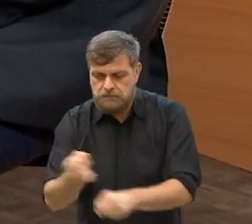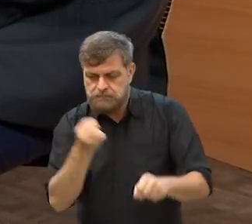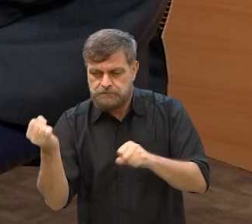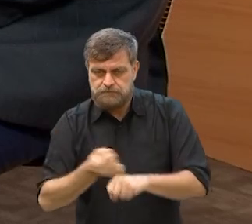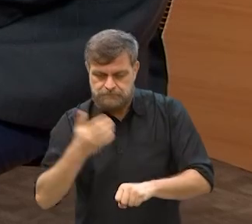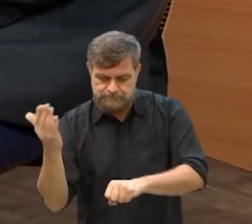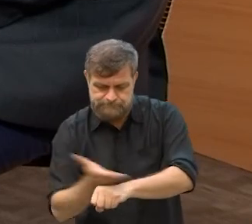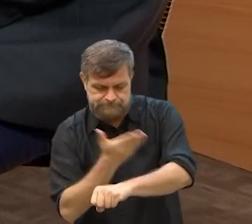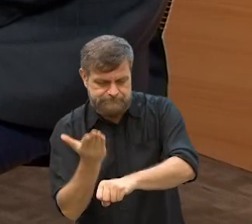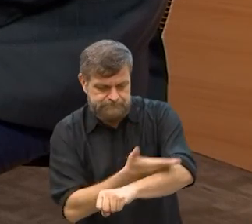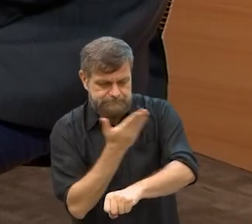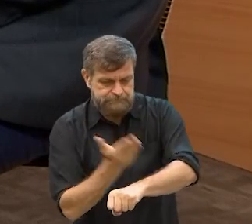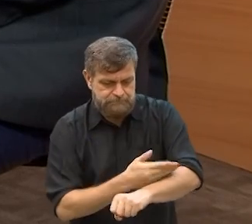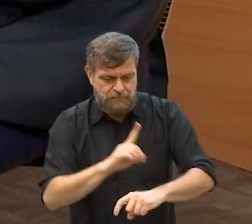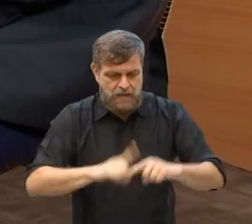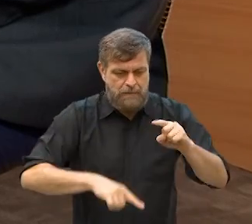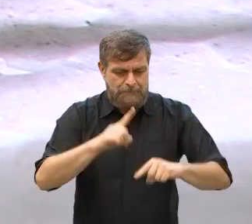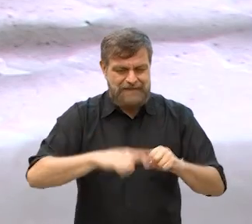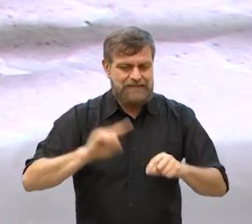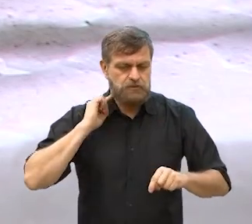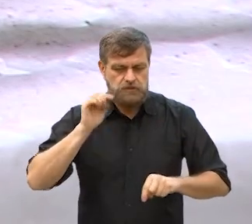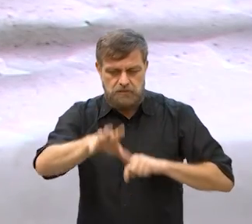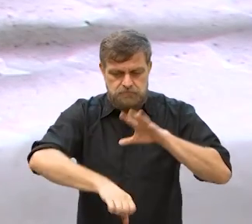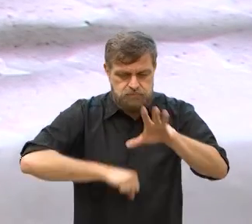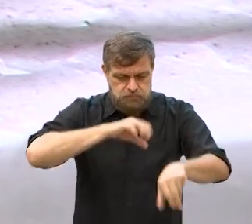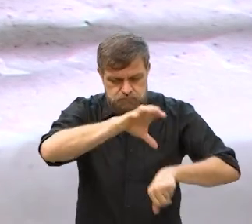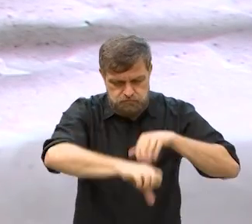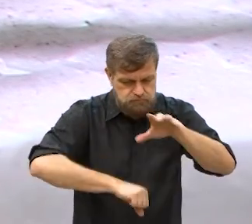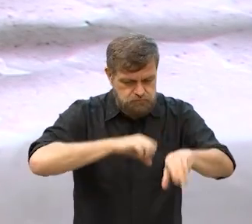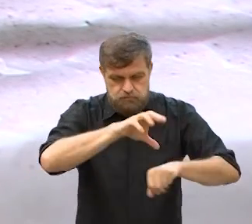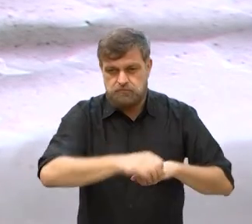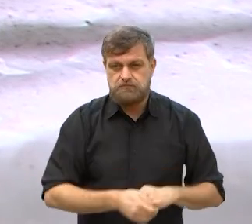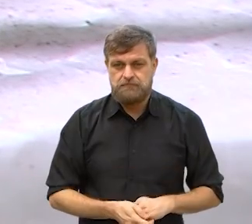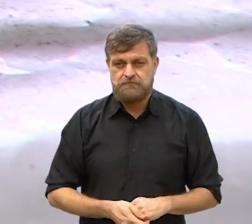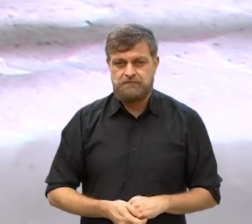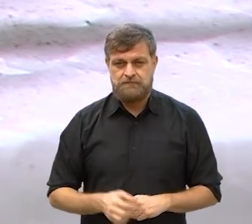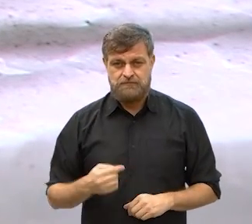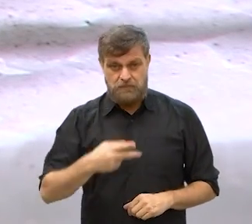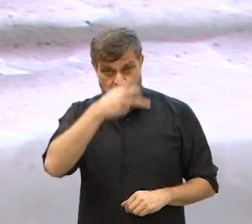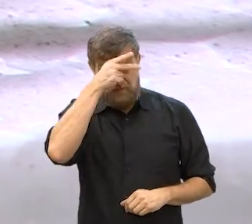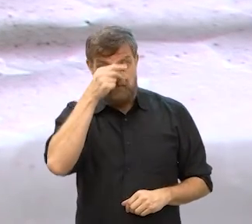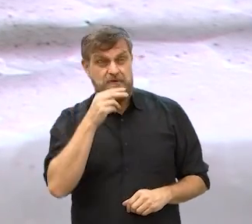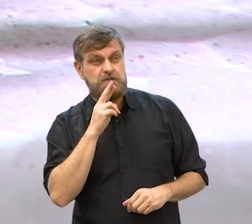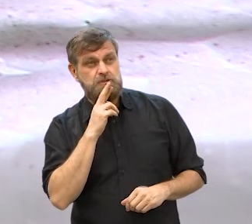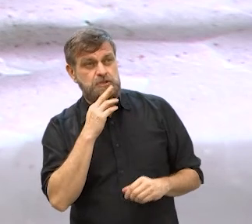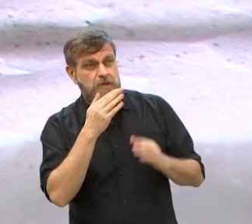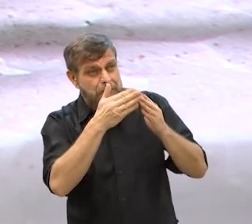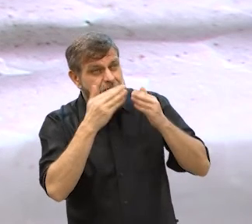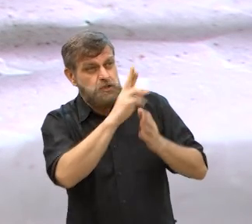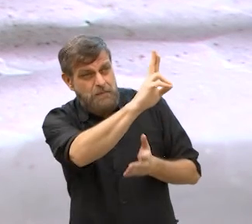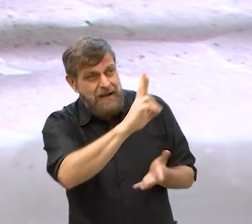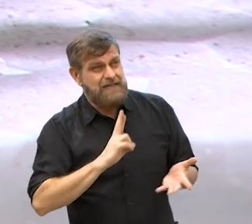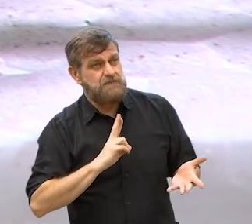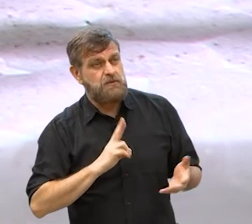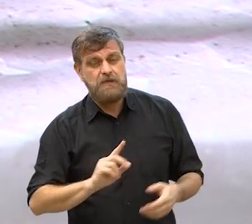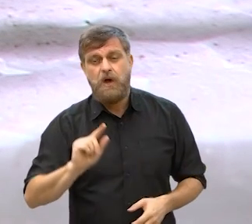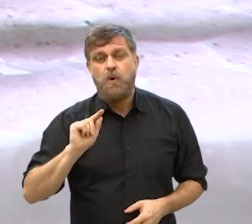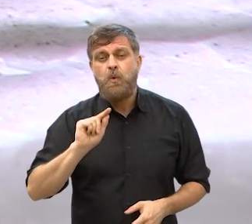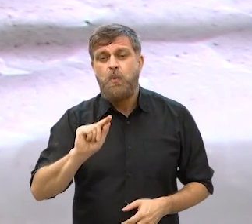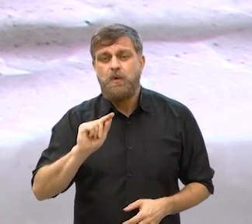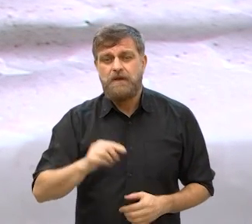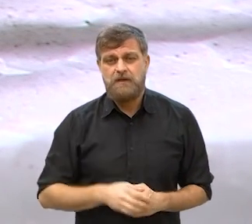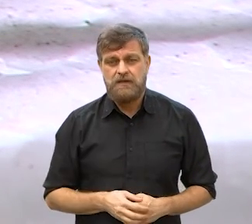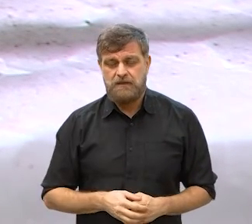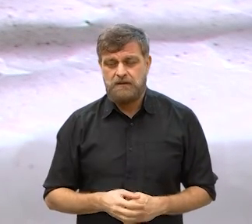terrenos, tirar os entulhos das ruas? Nós pedimos, inclusive, para que o executivo responda para nós